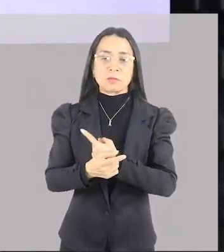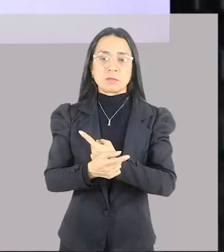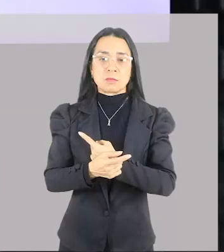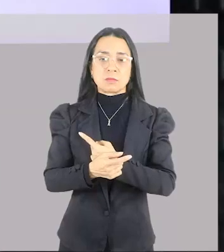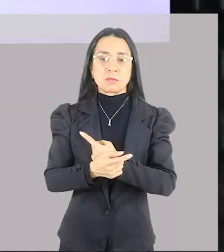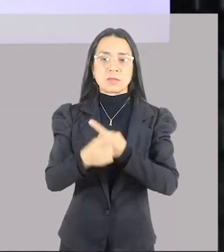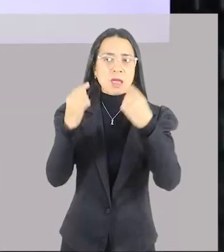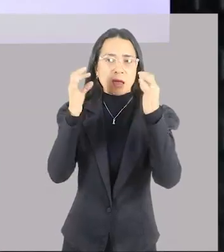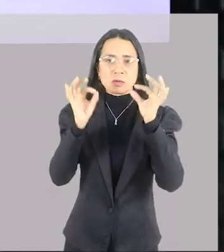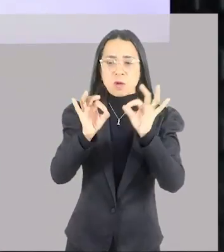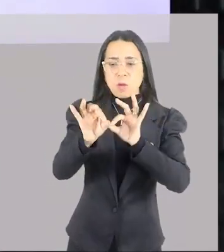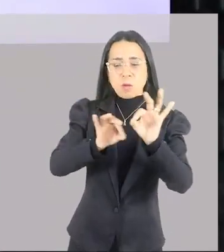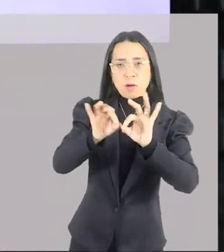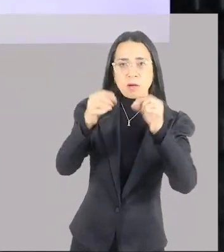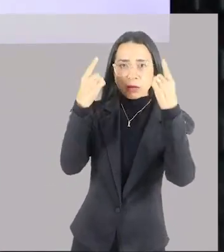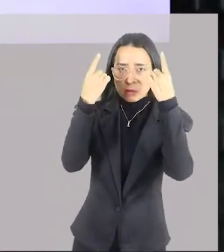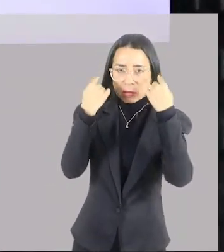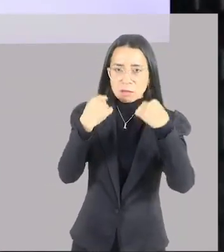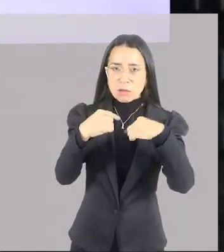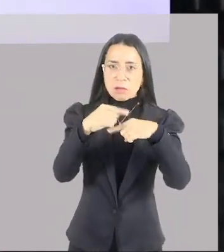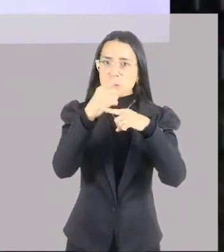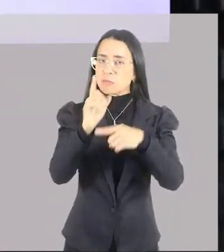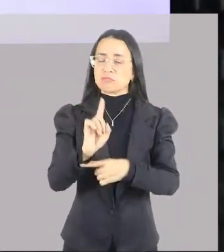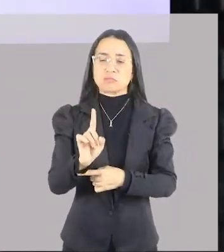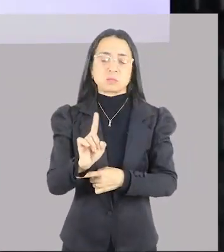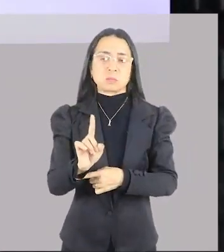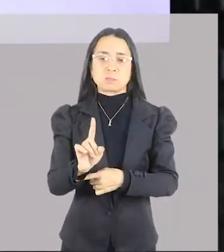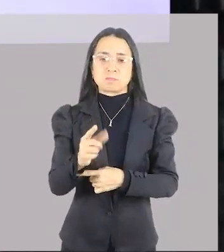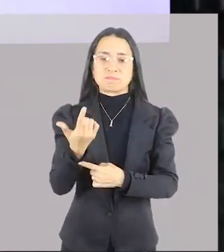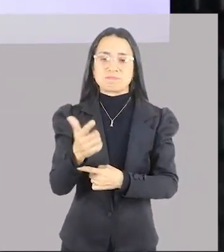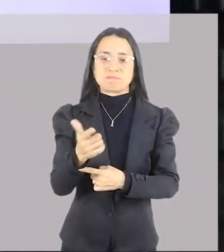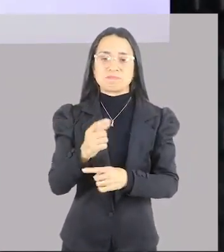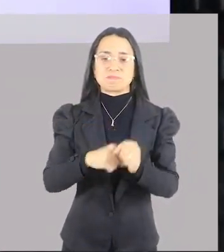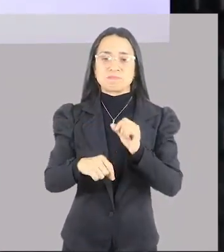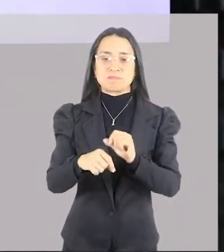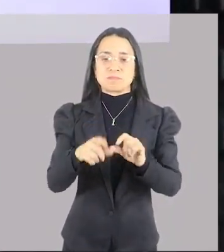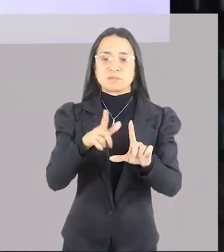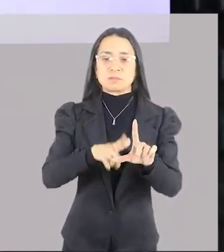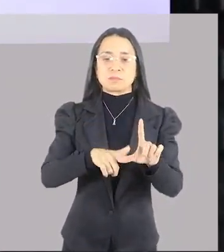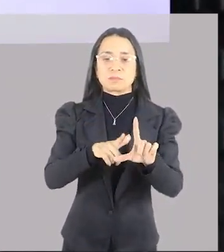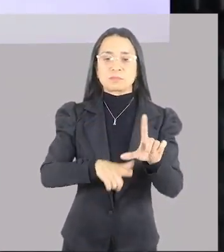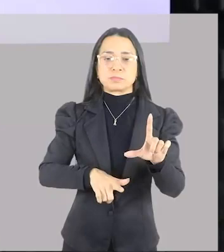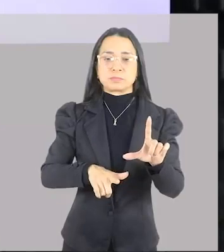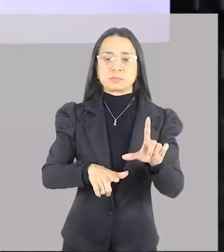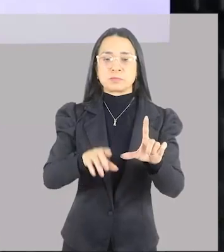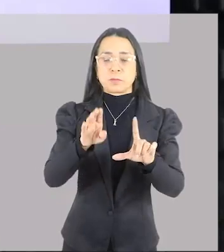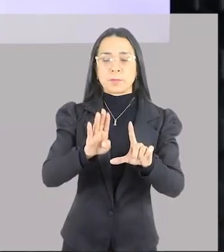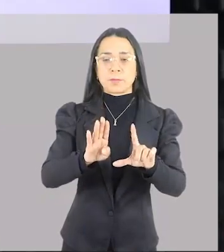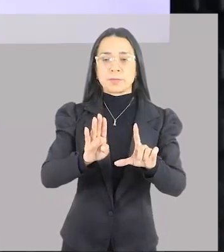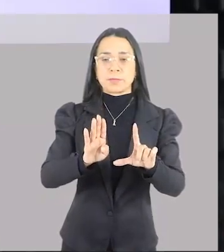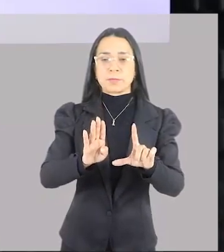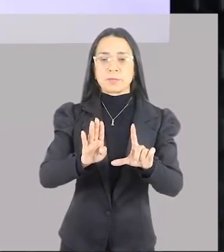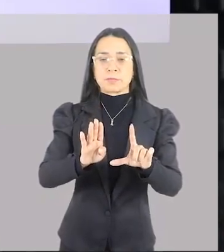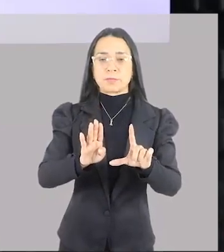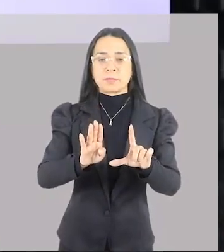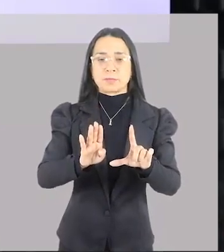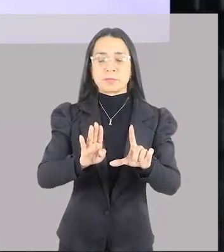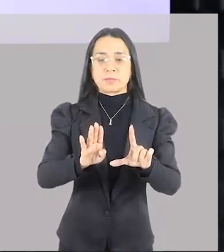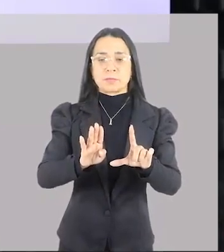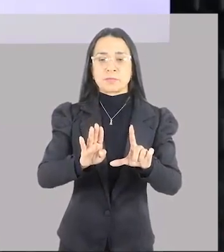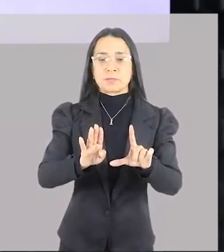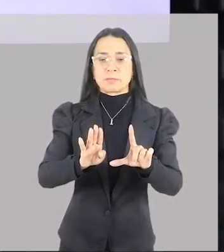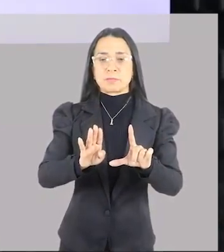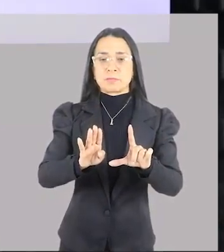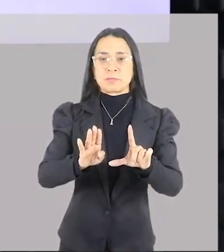lado e outro, de referência, né? Então, não é essa a preocupação. A idealização do movimento,